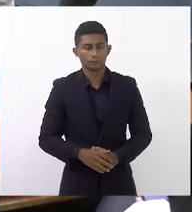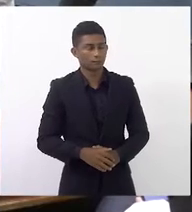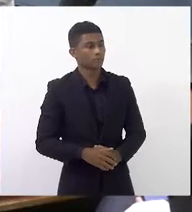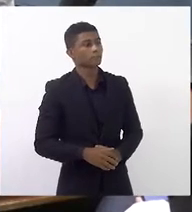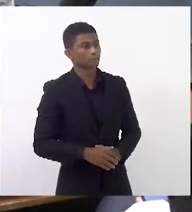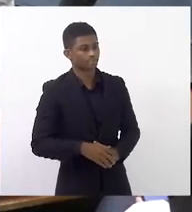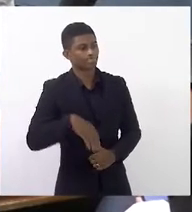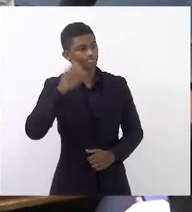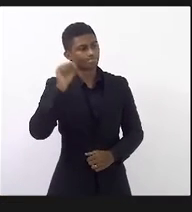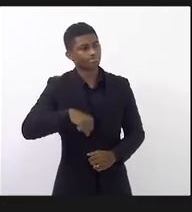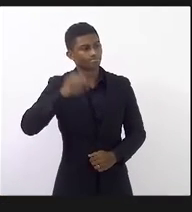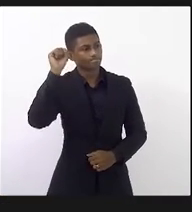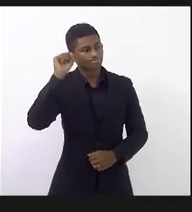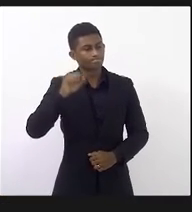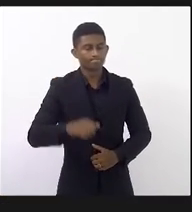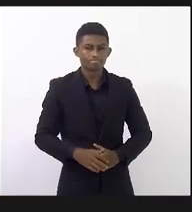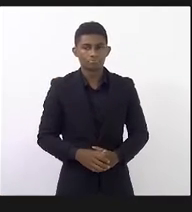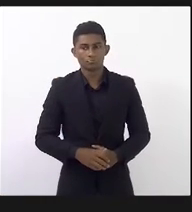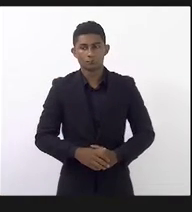Vota sim.